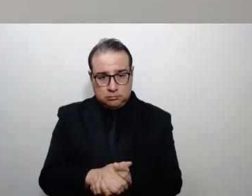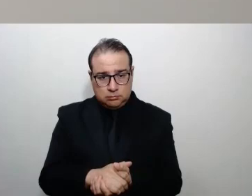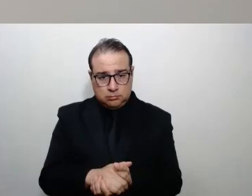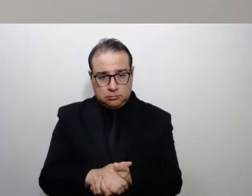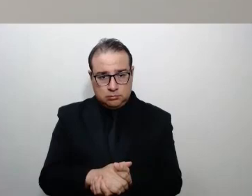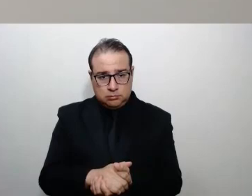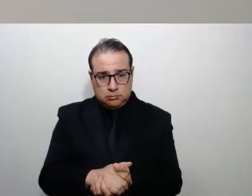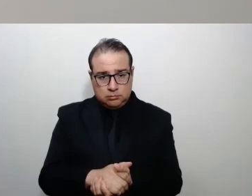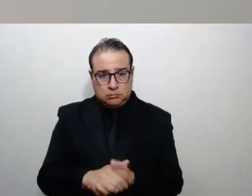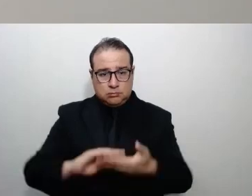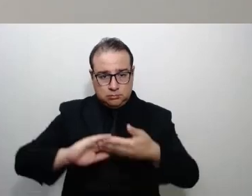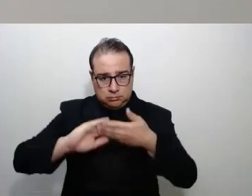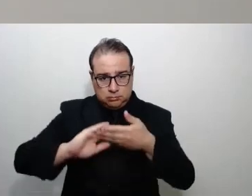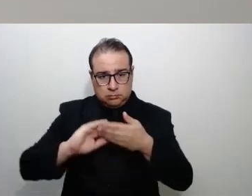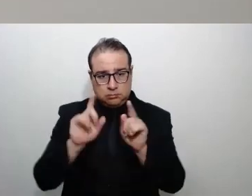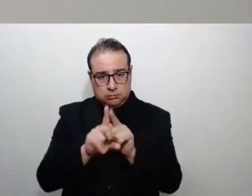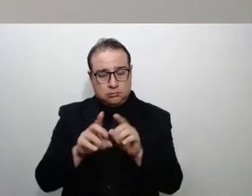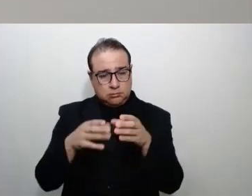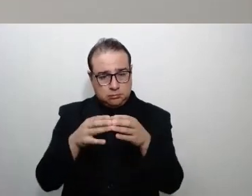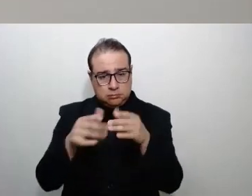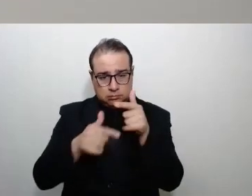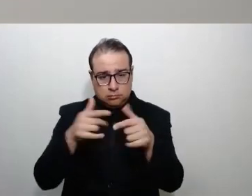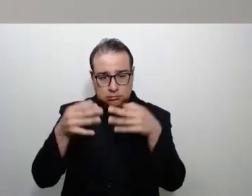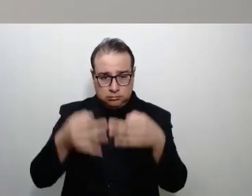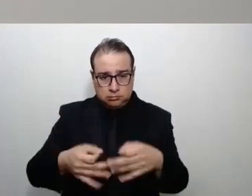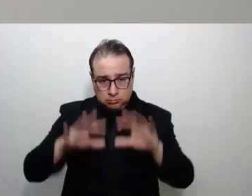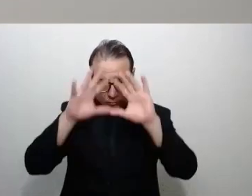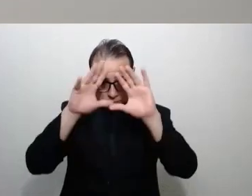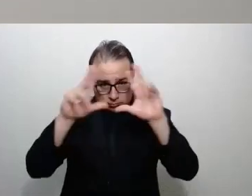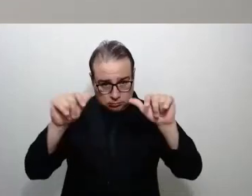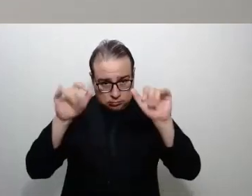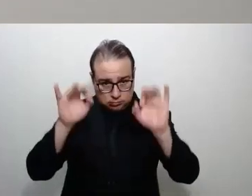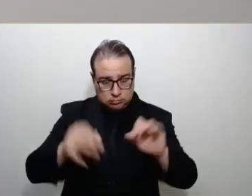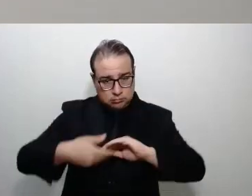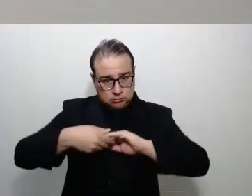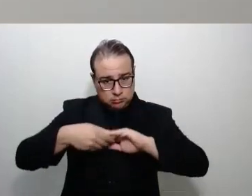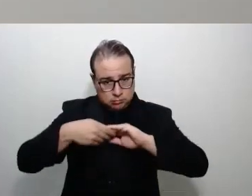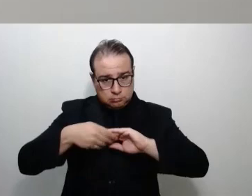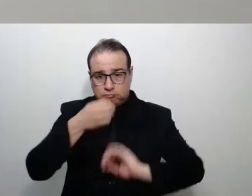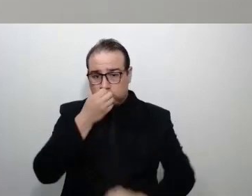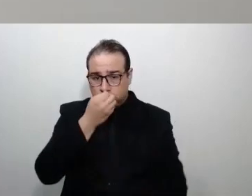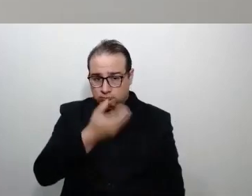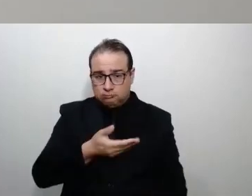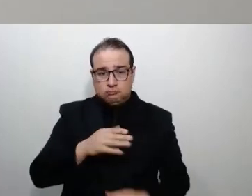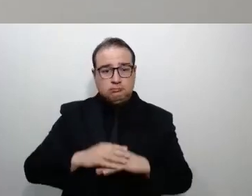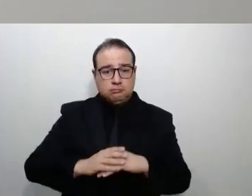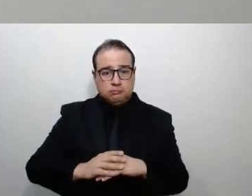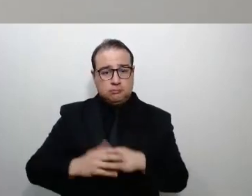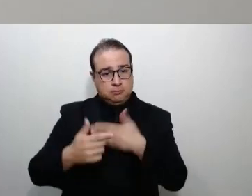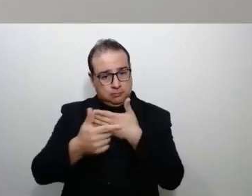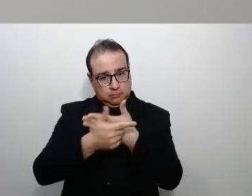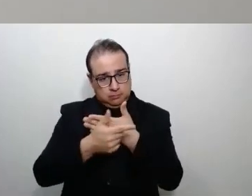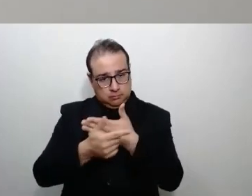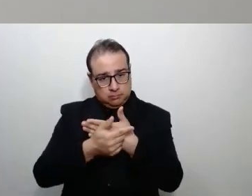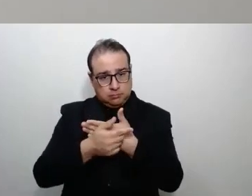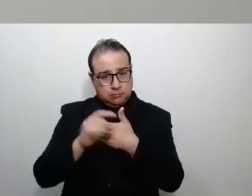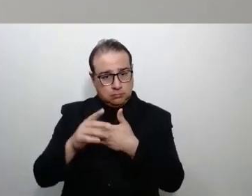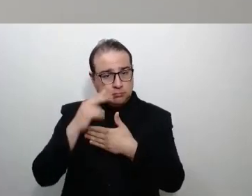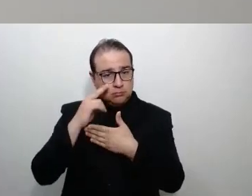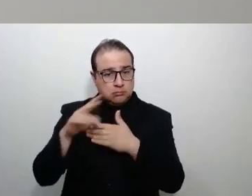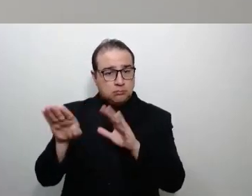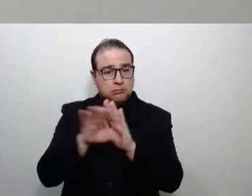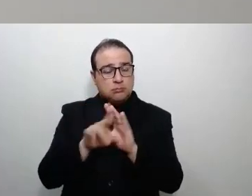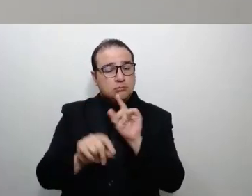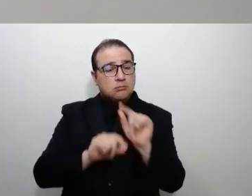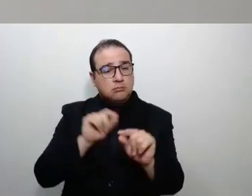cumprimentado também pela eficiência do tribunal nosso papel não é só